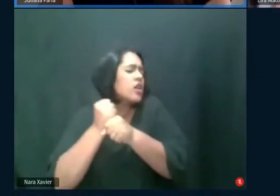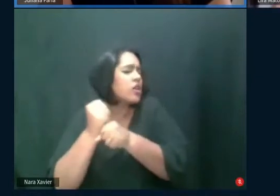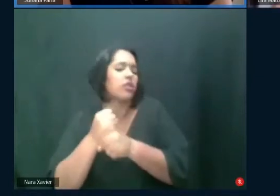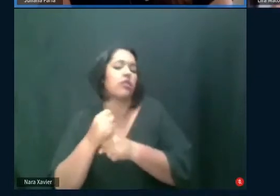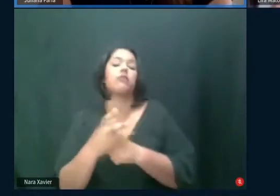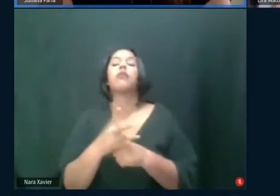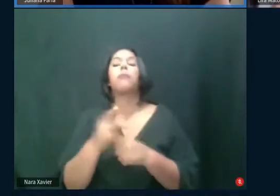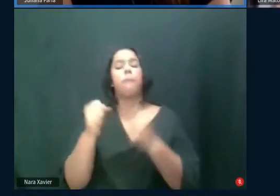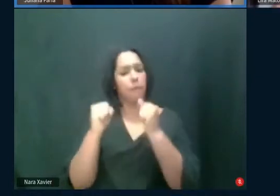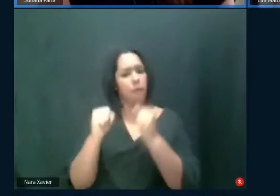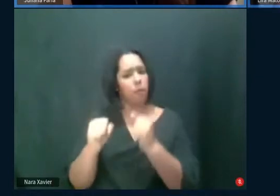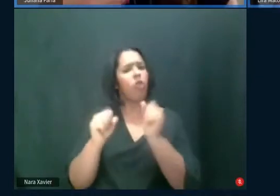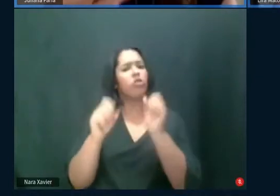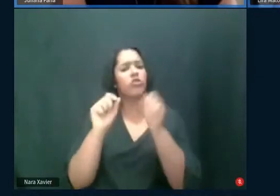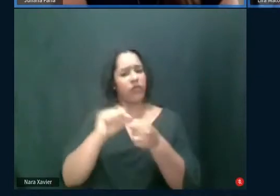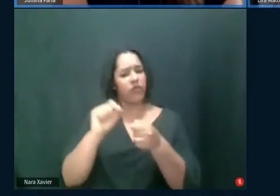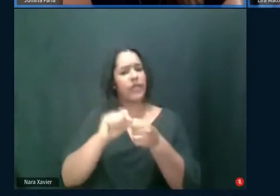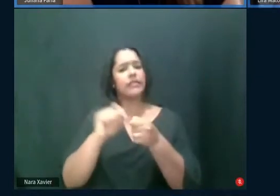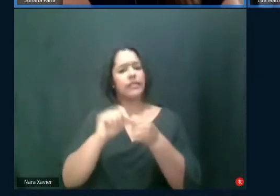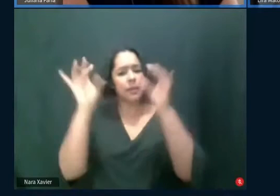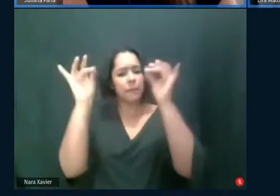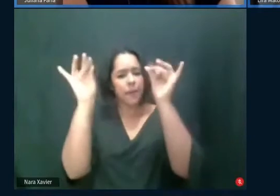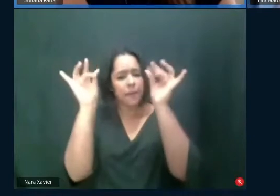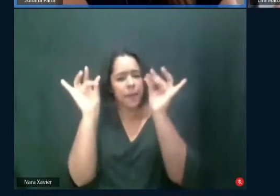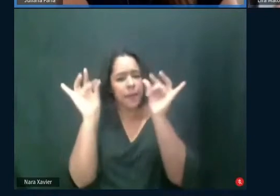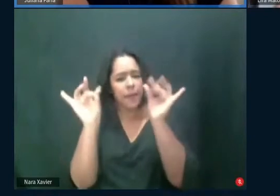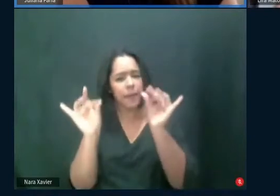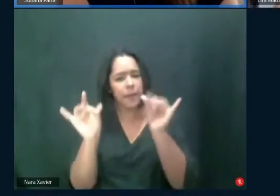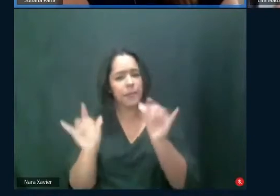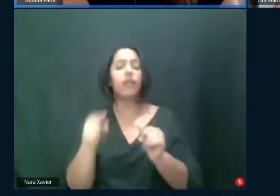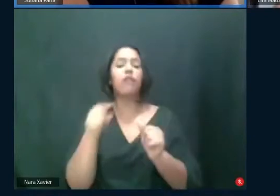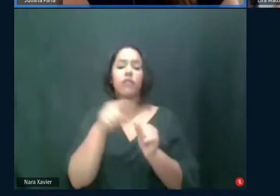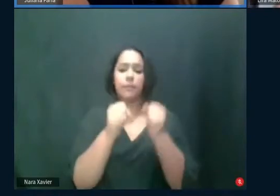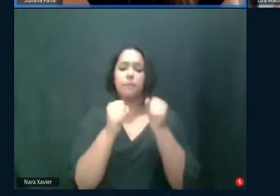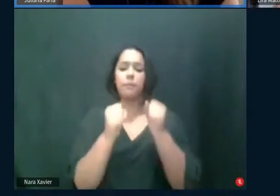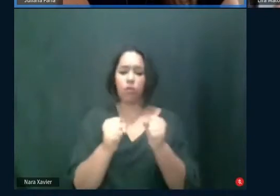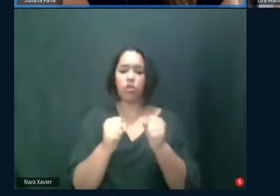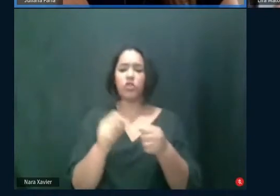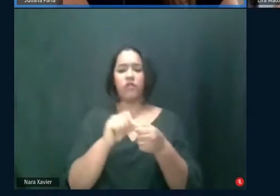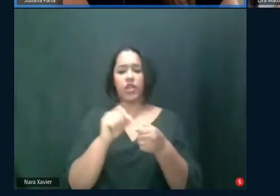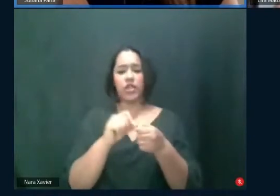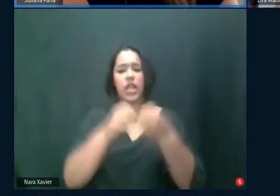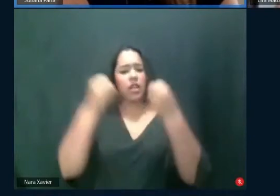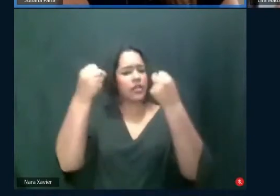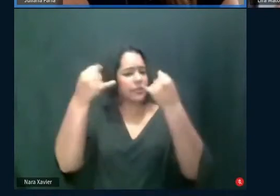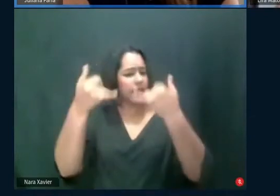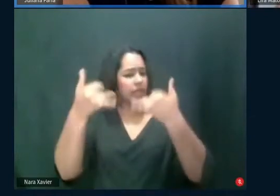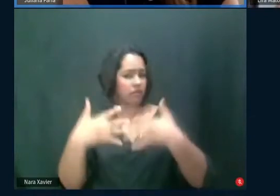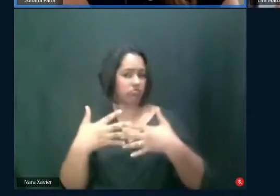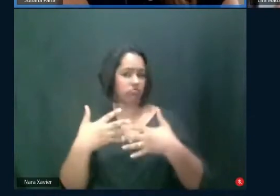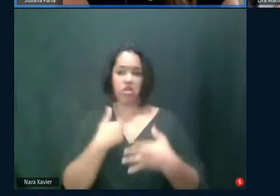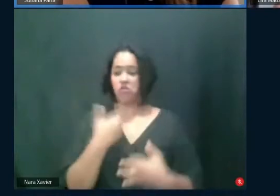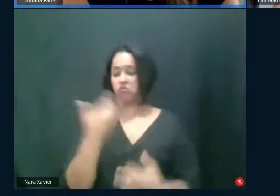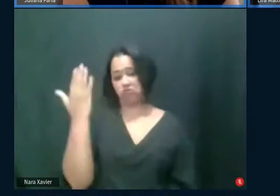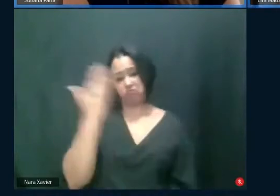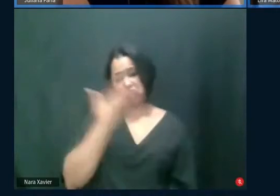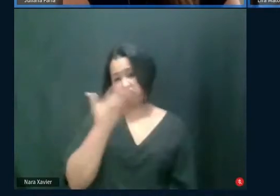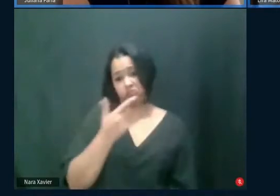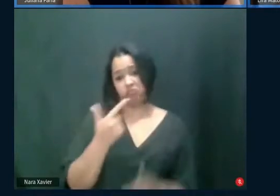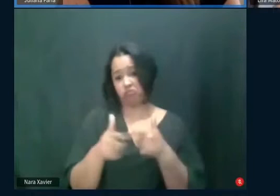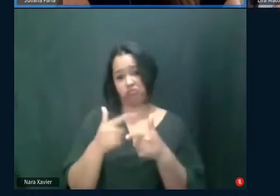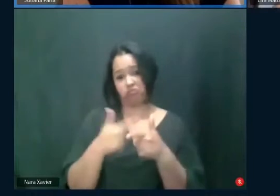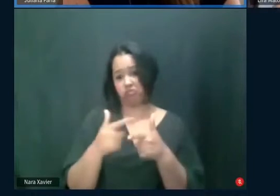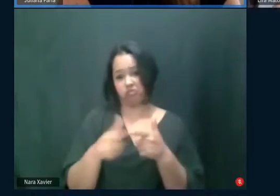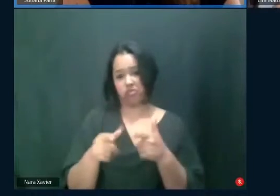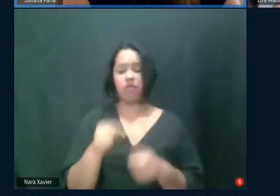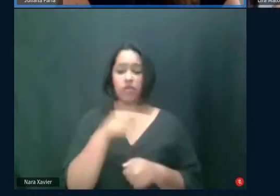essa descrição. Né? Você tem essa autoridade para fazer essa descrição. Eu não vejo problema nenhum. Né? Onde